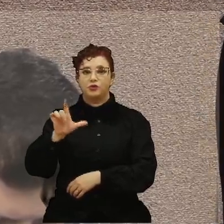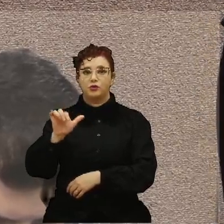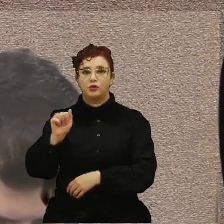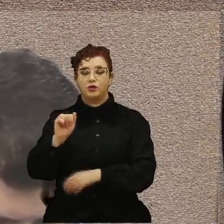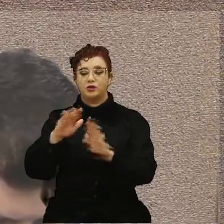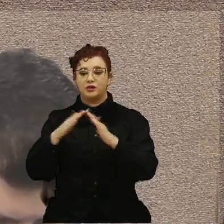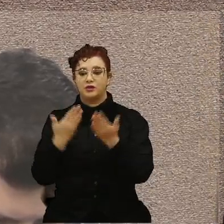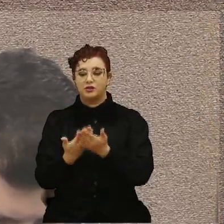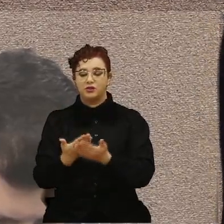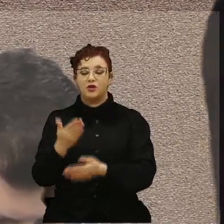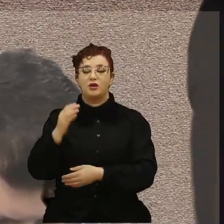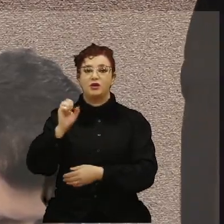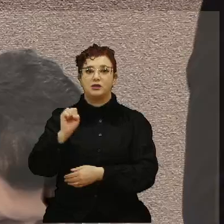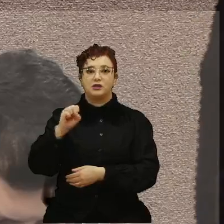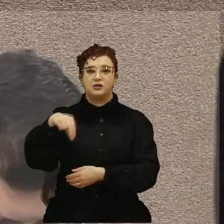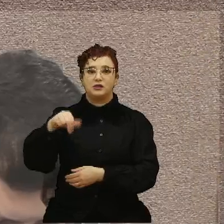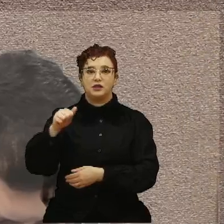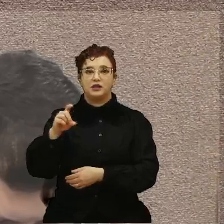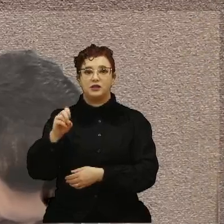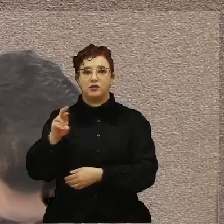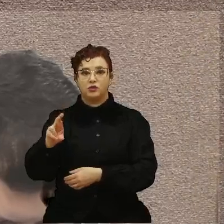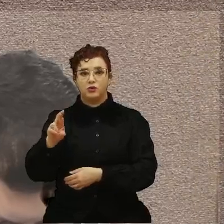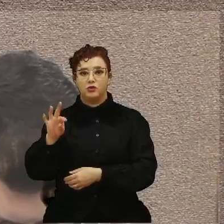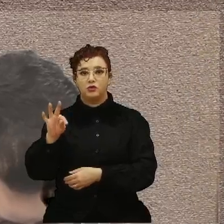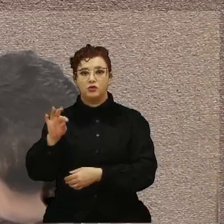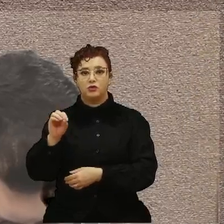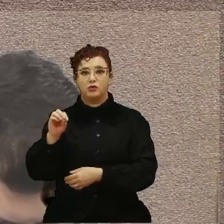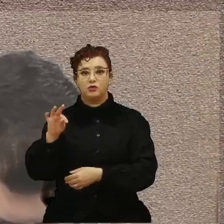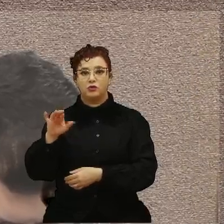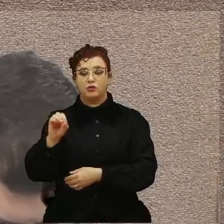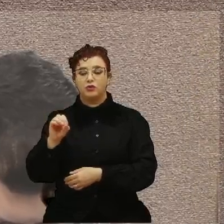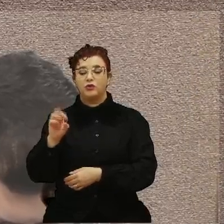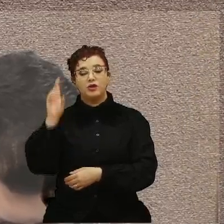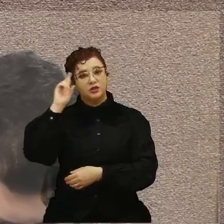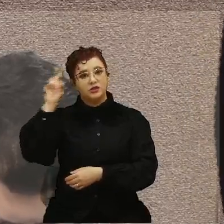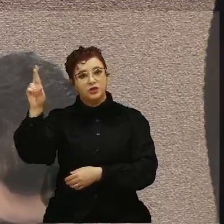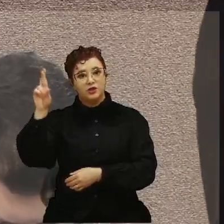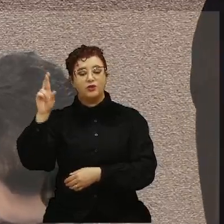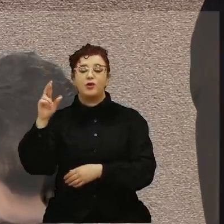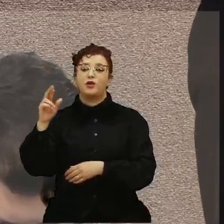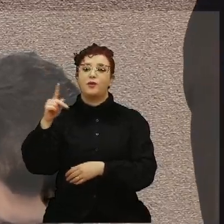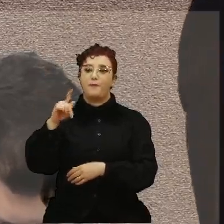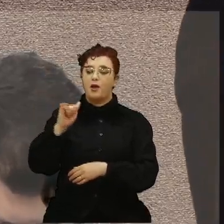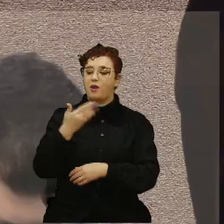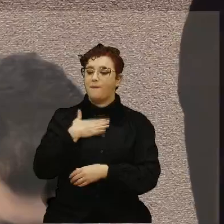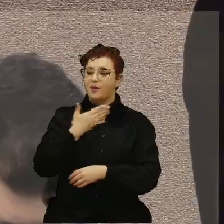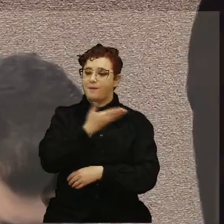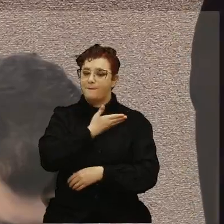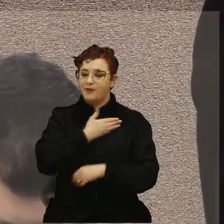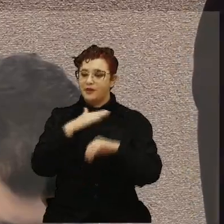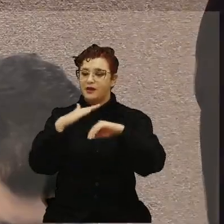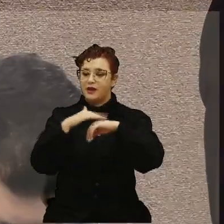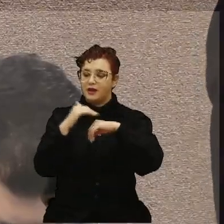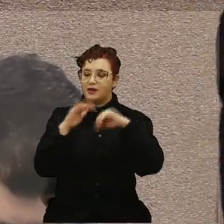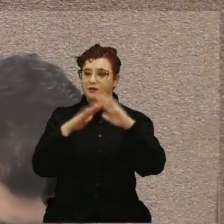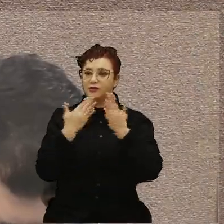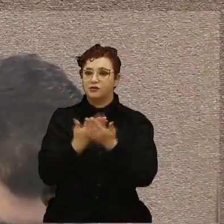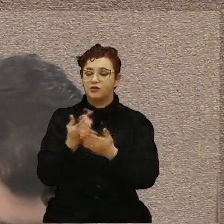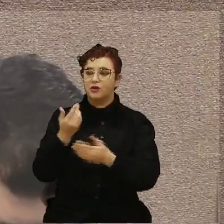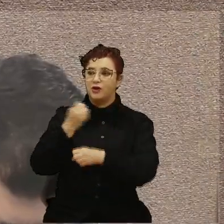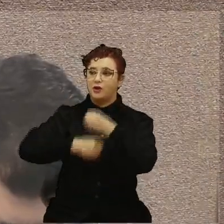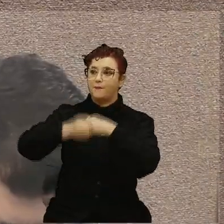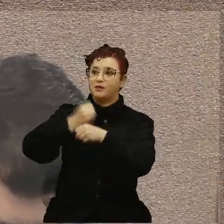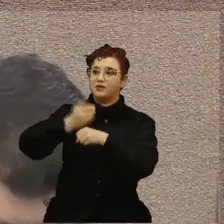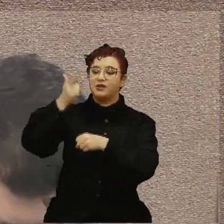escola Senador Teotônio Vilela. Tenho muito carinho pelaquela escola. A diretora Paula Anselme, minha amiga. Ano passado nós conseguimos consertar o